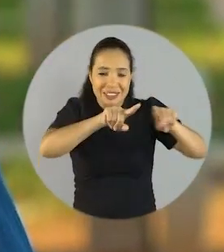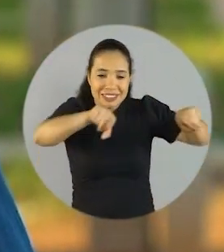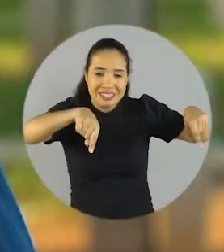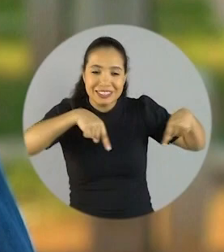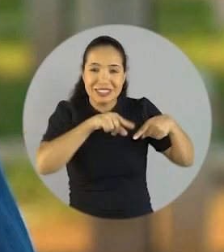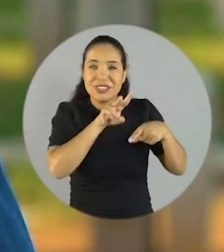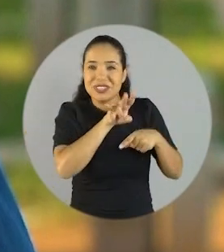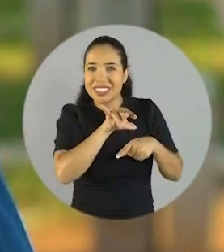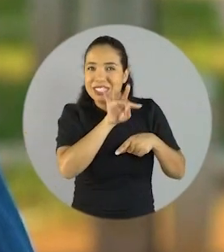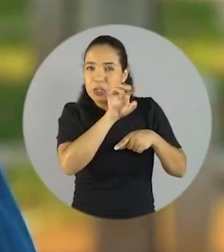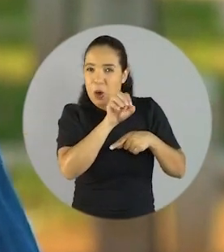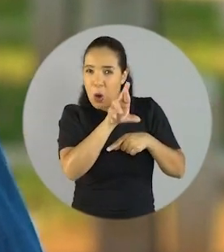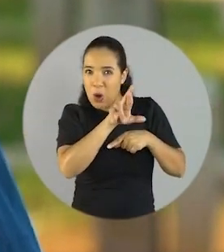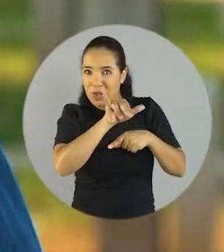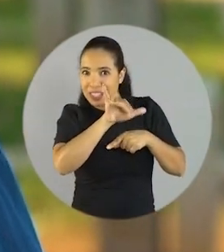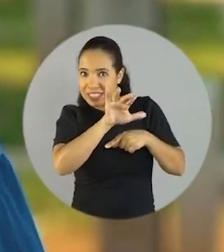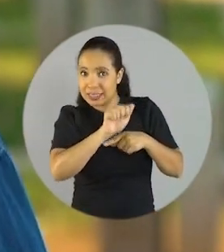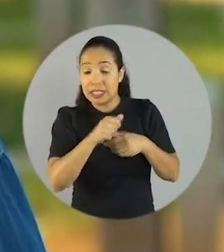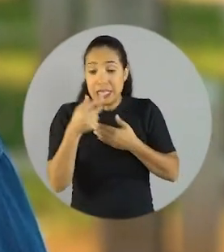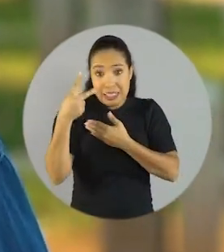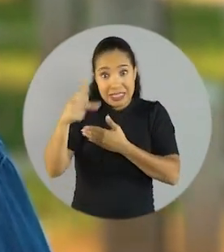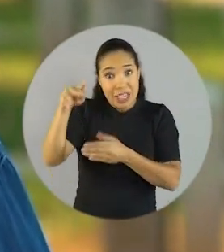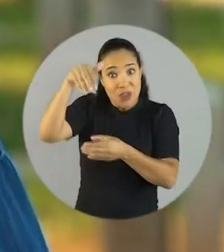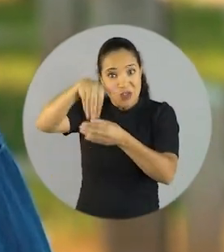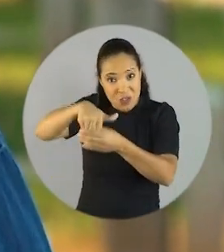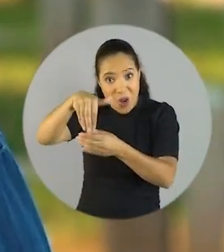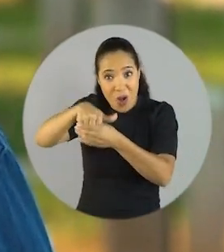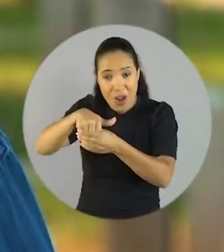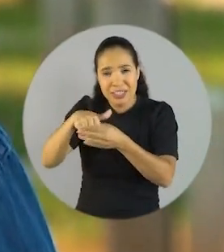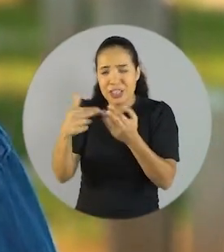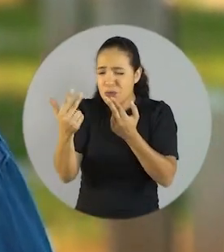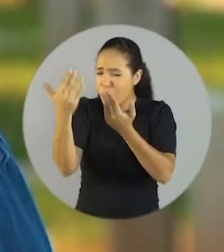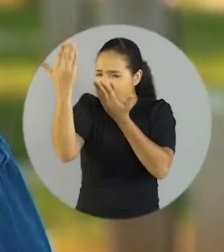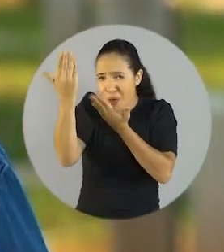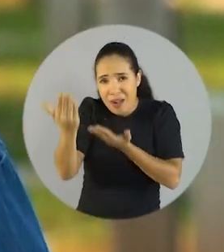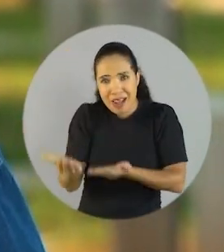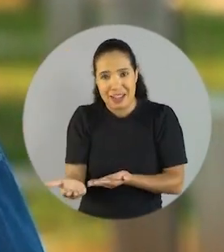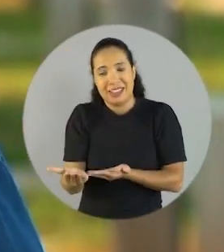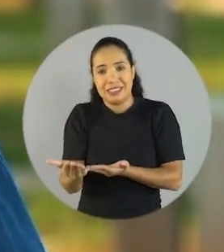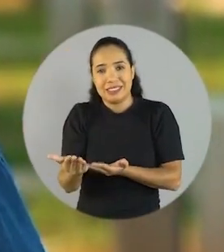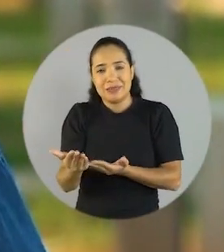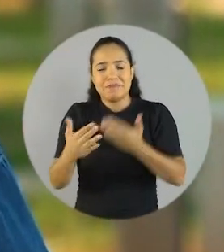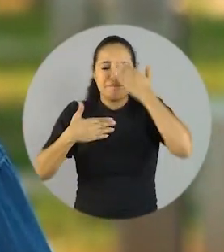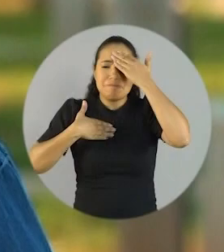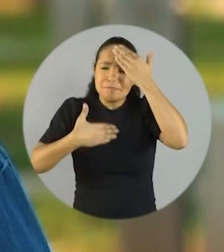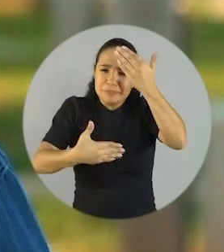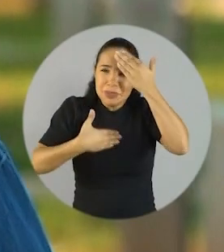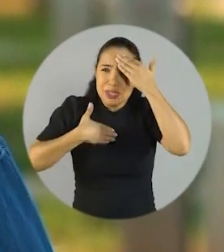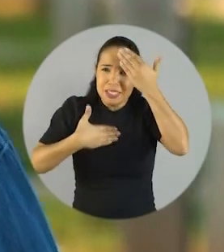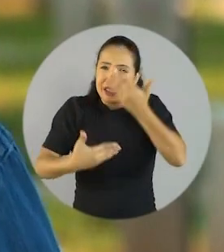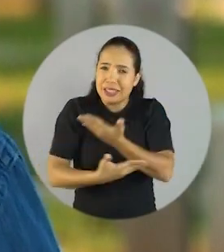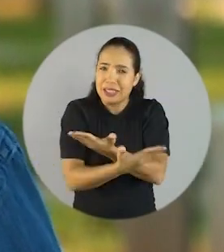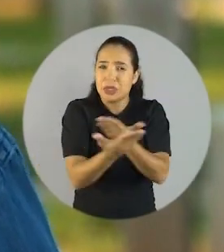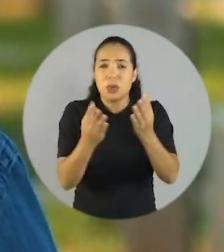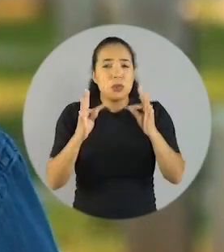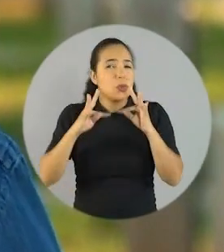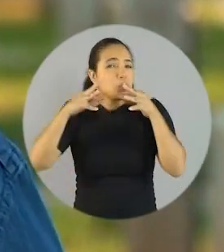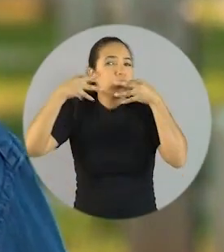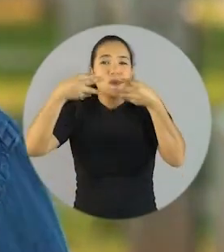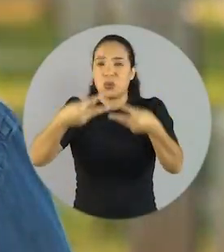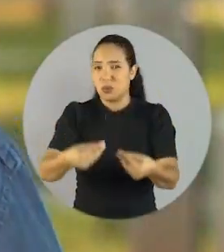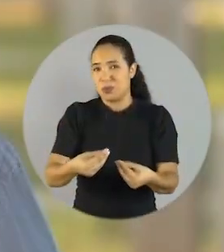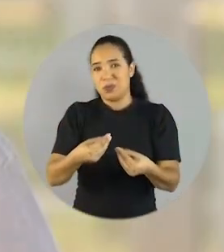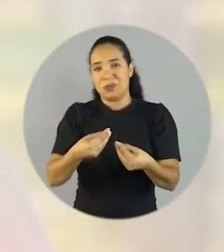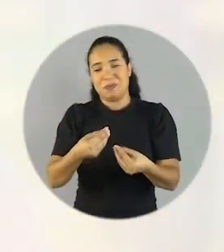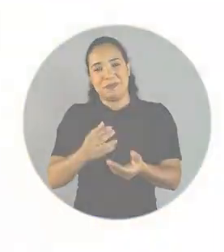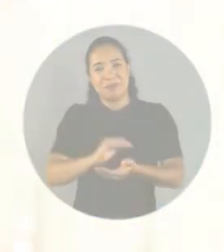casa aqui no Jardim Vitória. E o seu voto vai para a gente que é exatamente como ele. Fica aqui, meu, muito obrigada